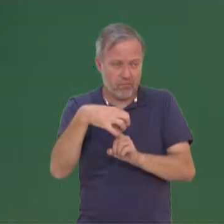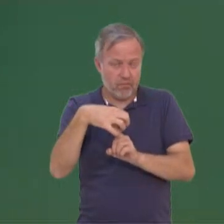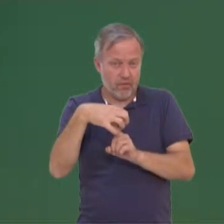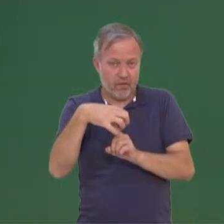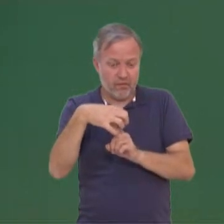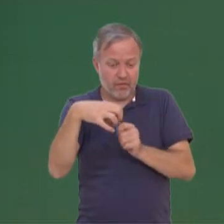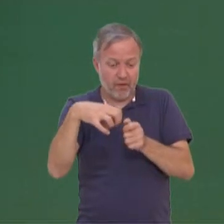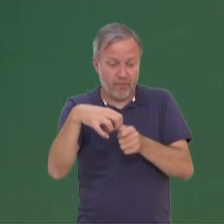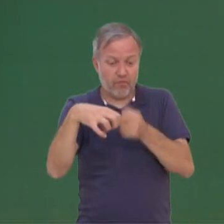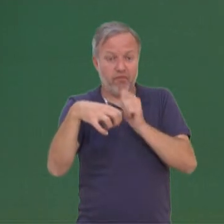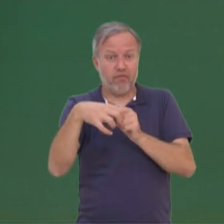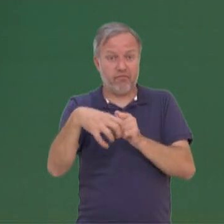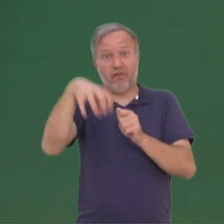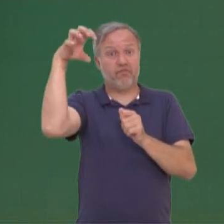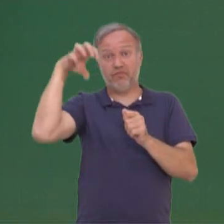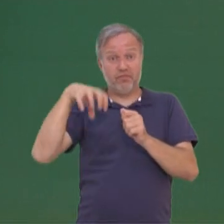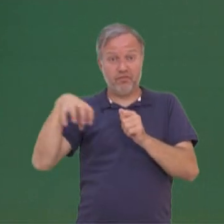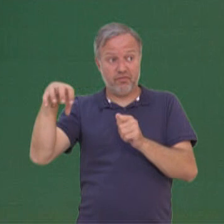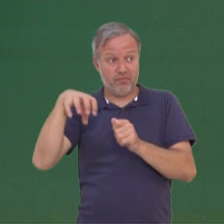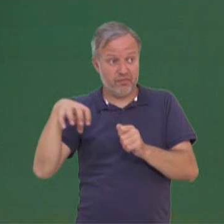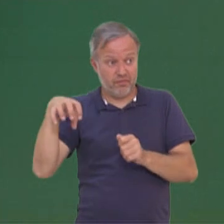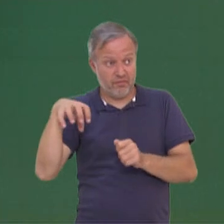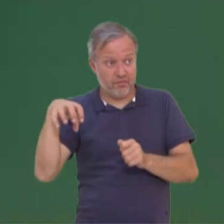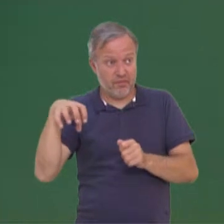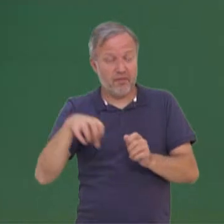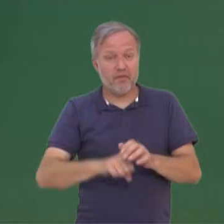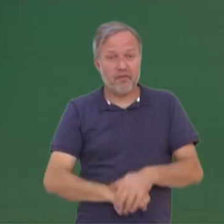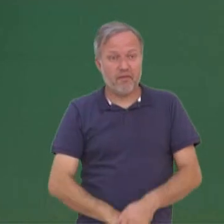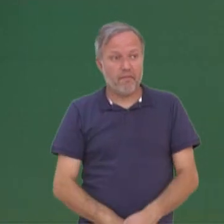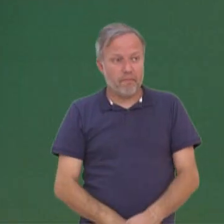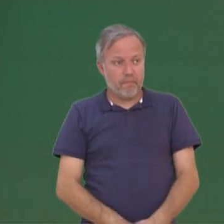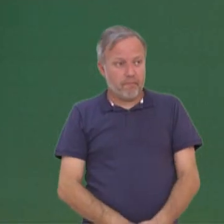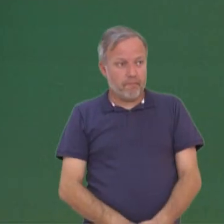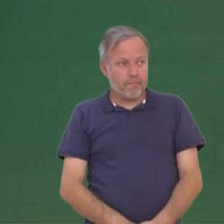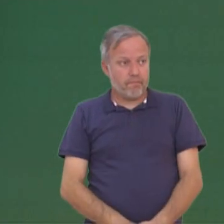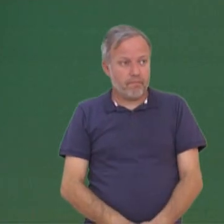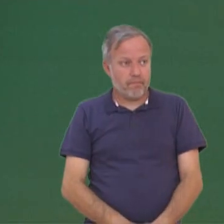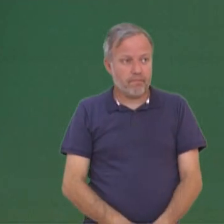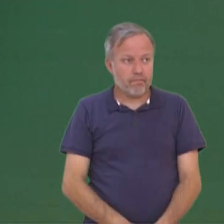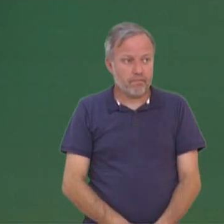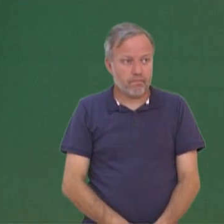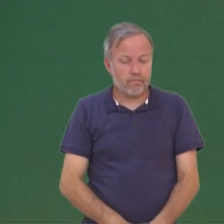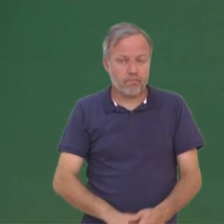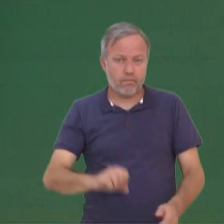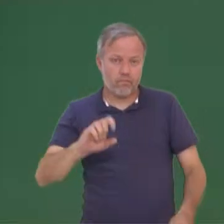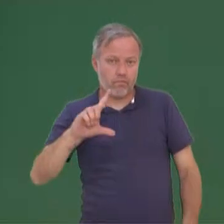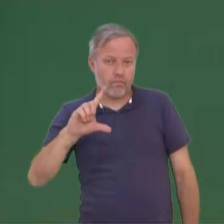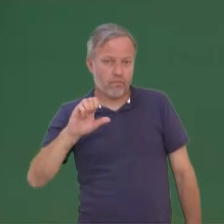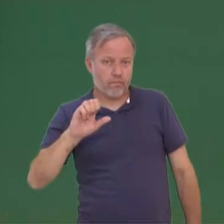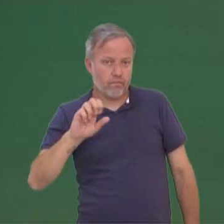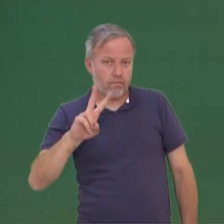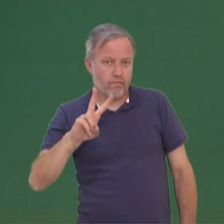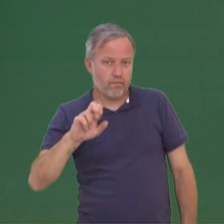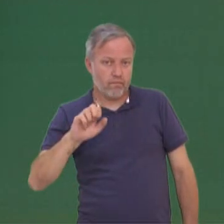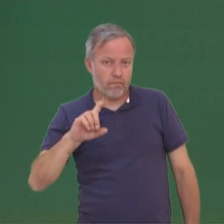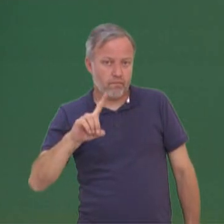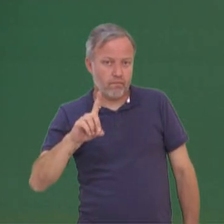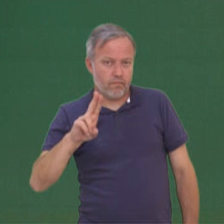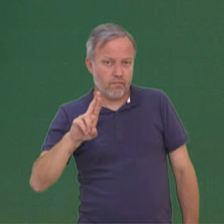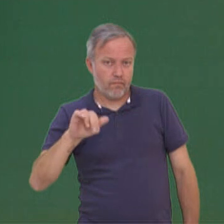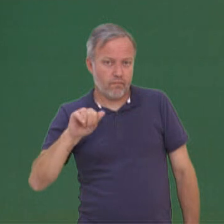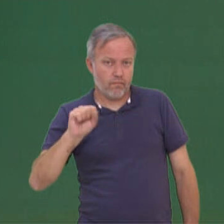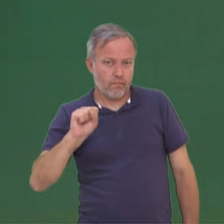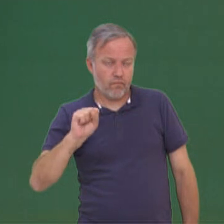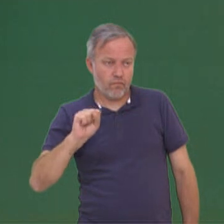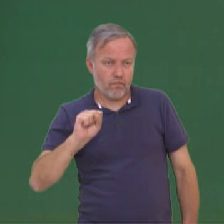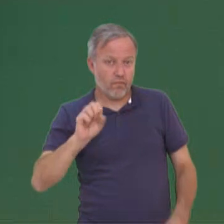um cogumelo para fora, junto com o Super Mario atrás até. Claro que não, né? As leveduras são capazes de inibir o funcionamento do material genético